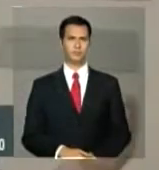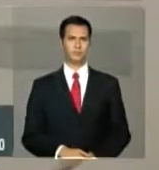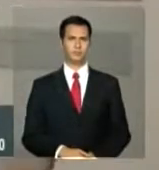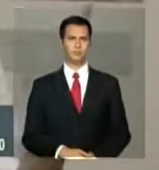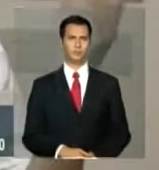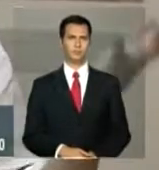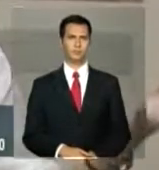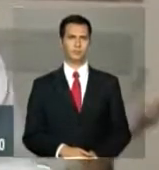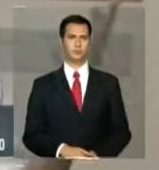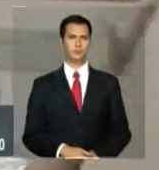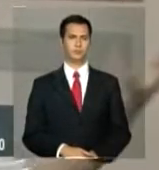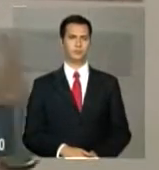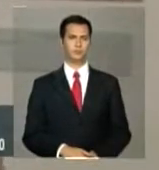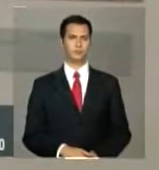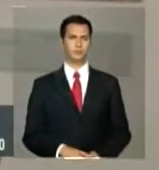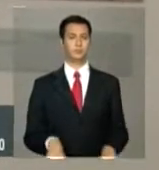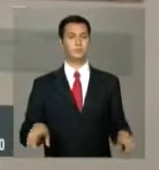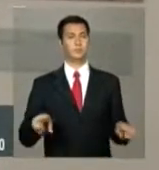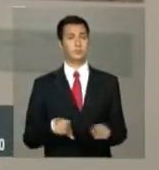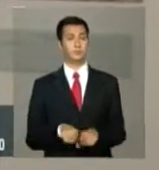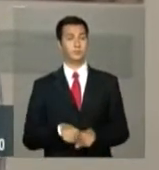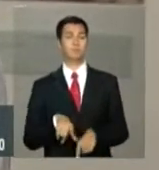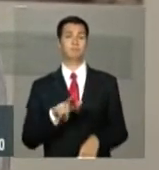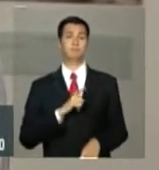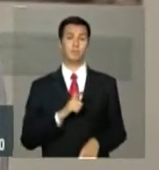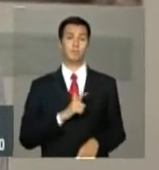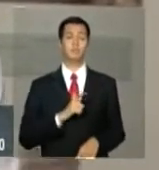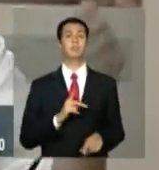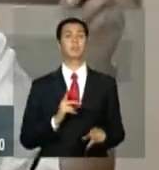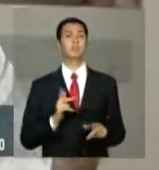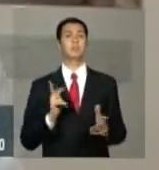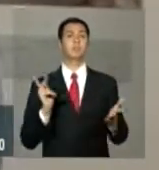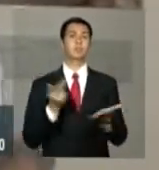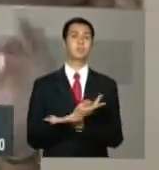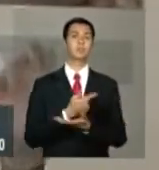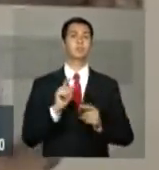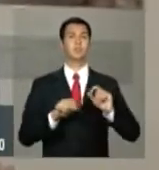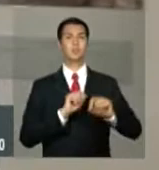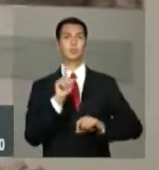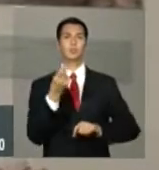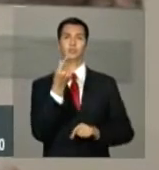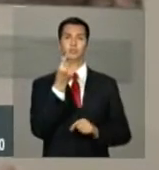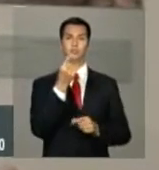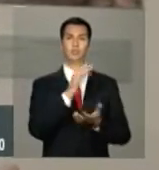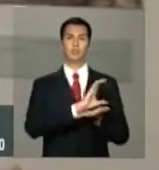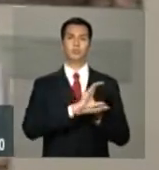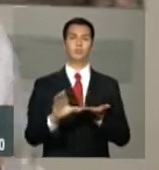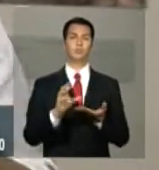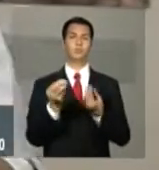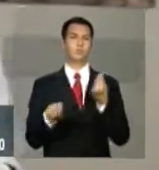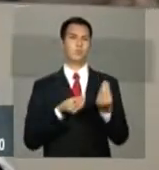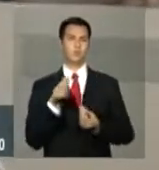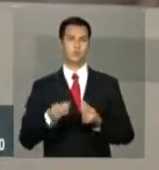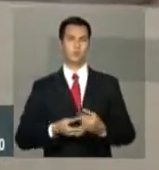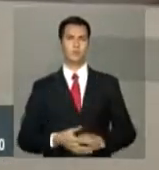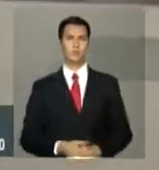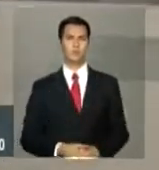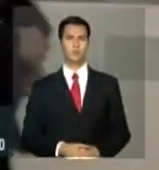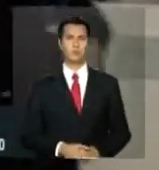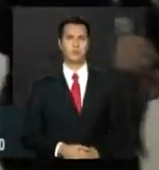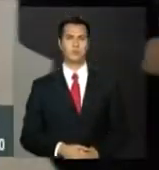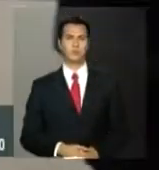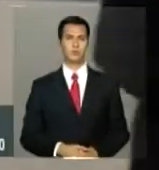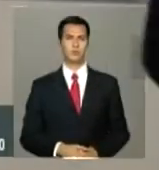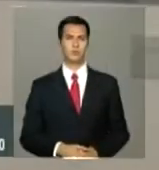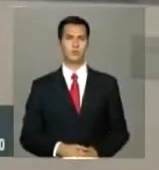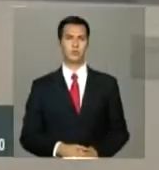Isso é um problema. Depois tinha todas as questões das contribuições financeiras. Então, é sempre